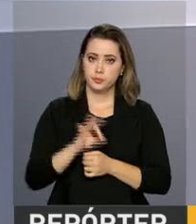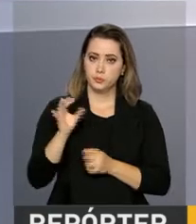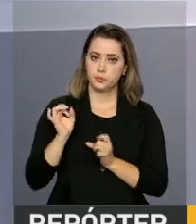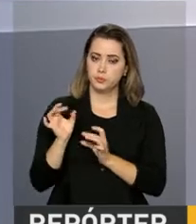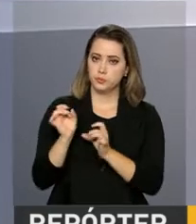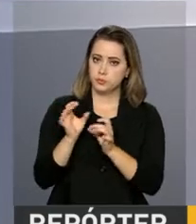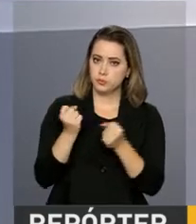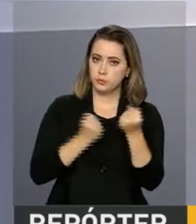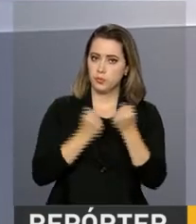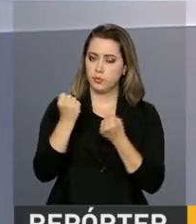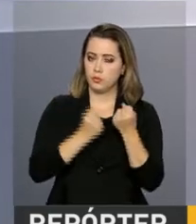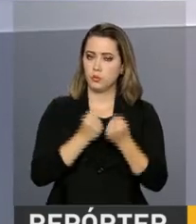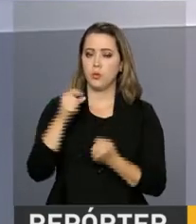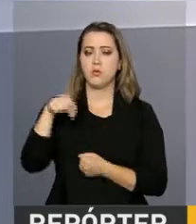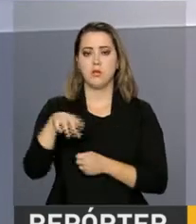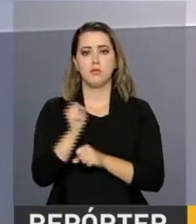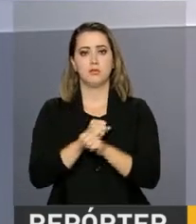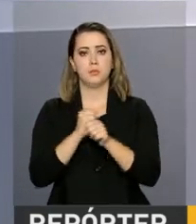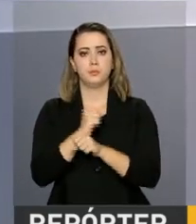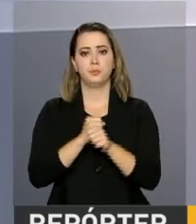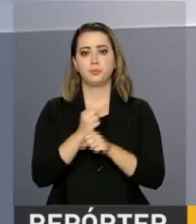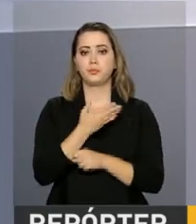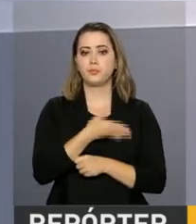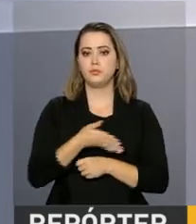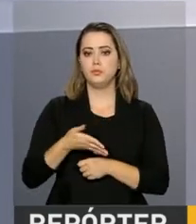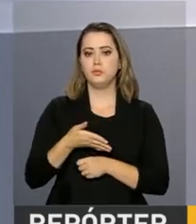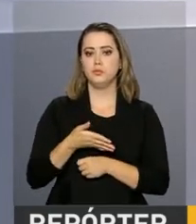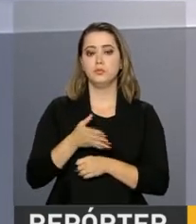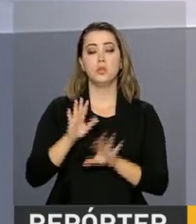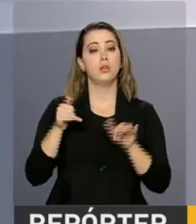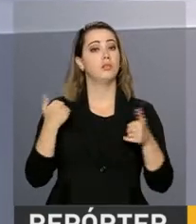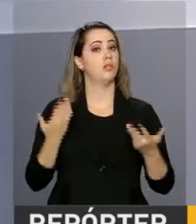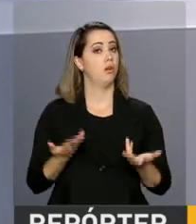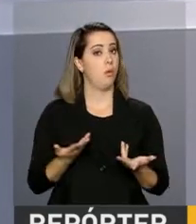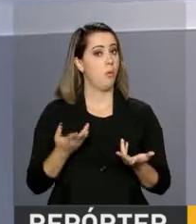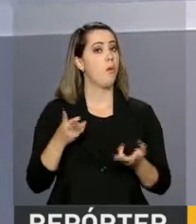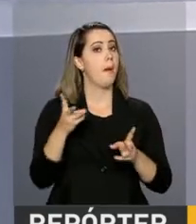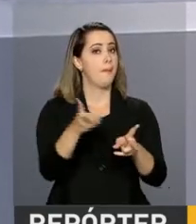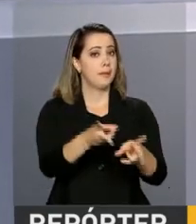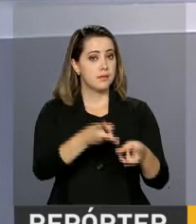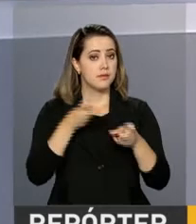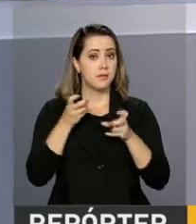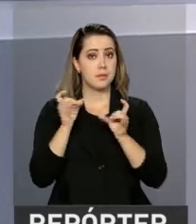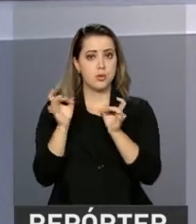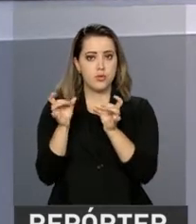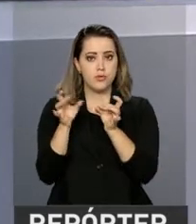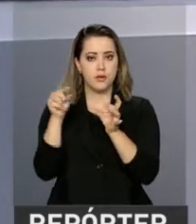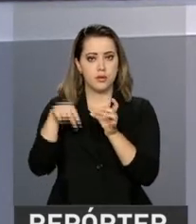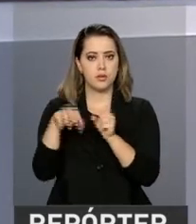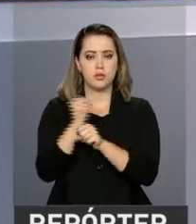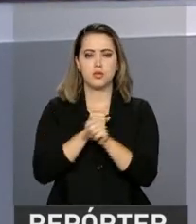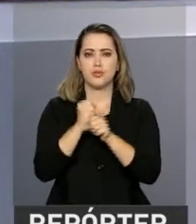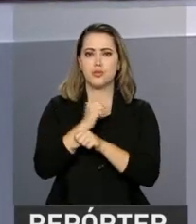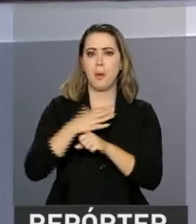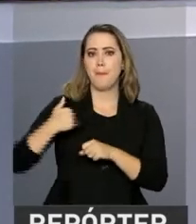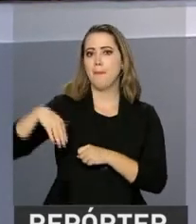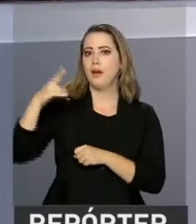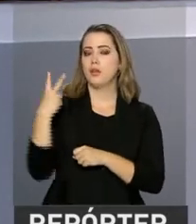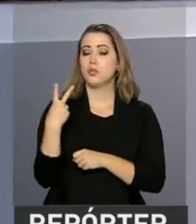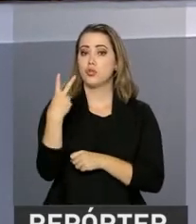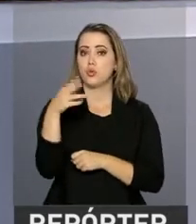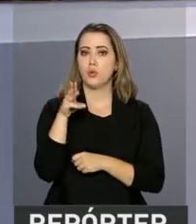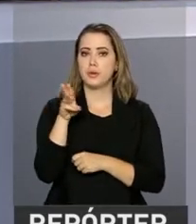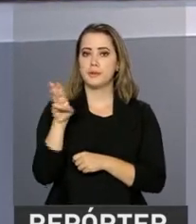cento na venda de carros em 2017 com isso a estimativa de vendas para este ano ultrapassa 2